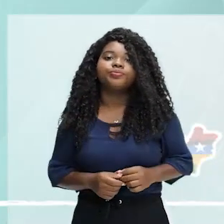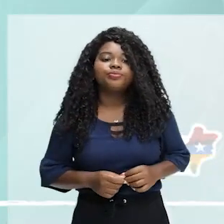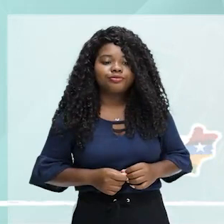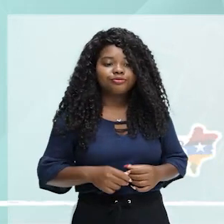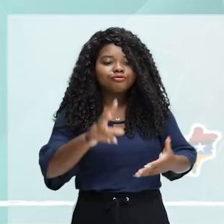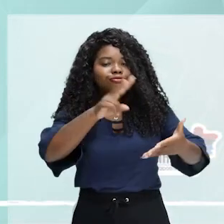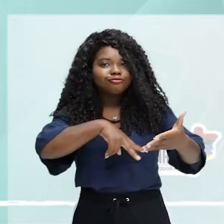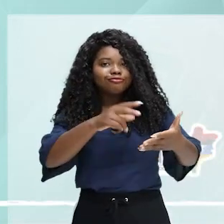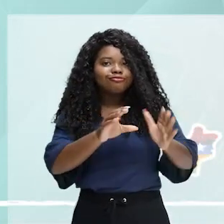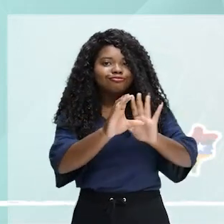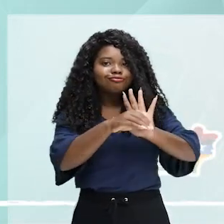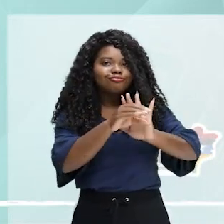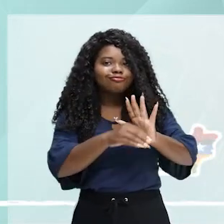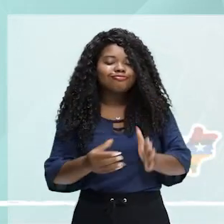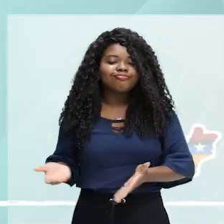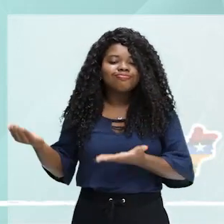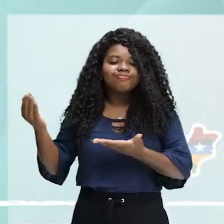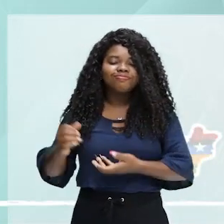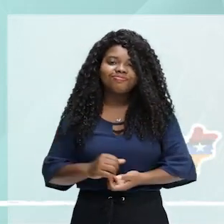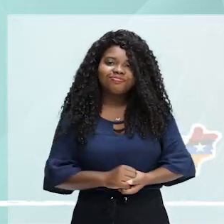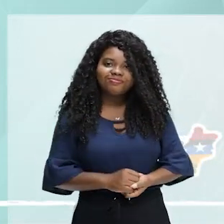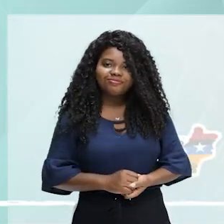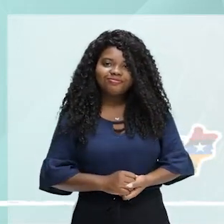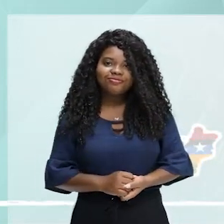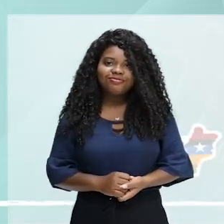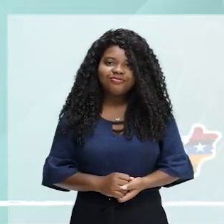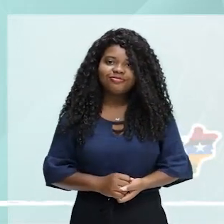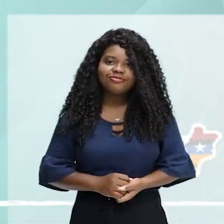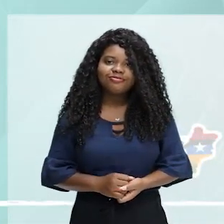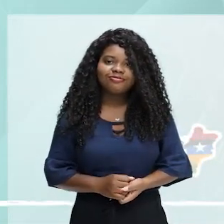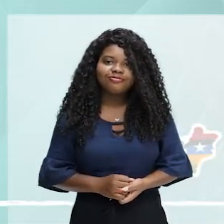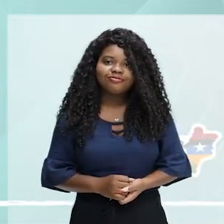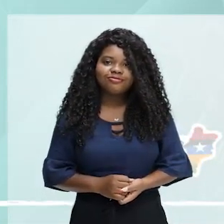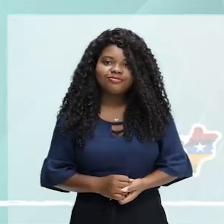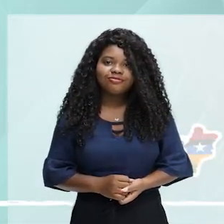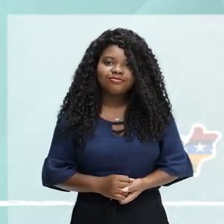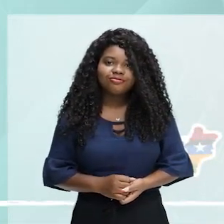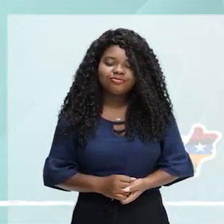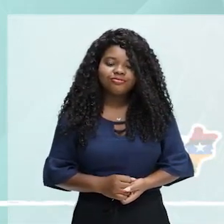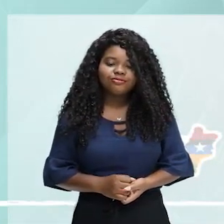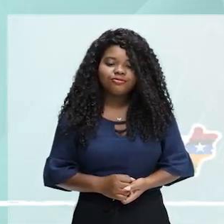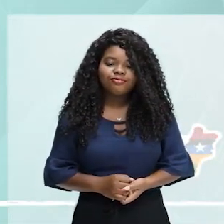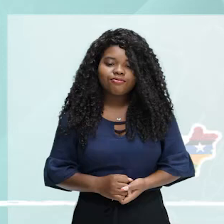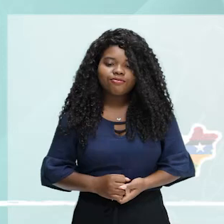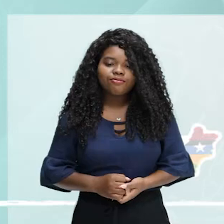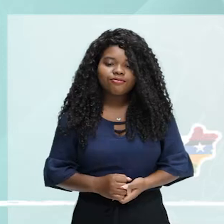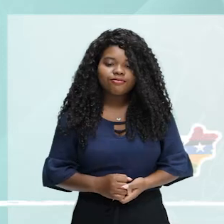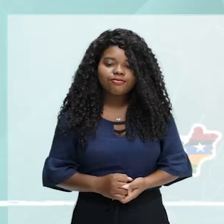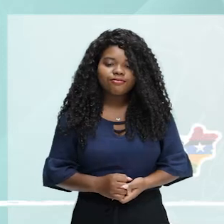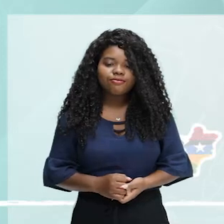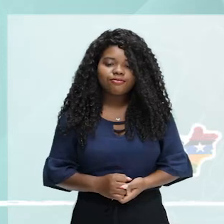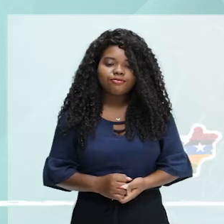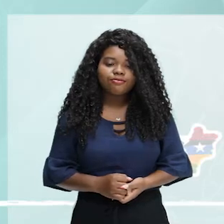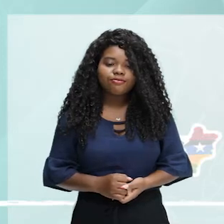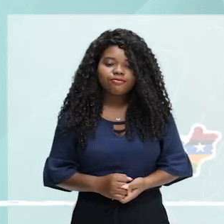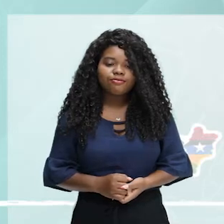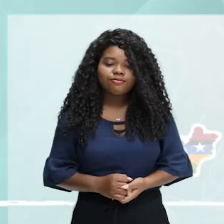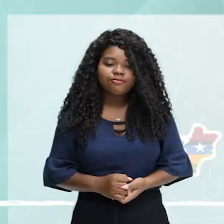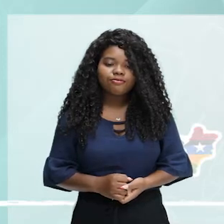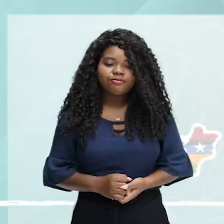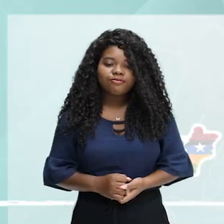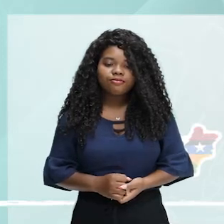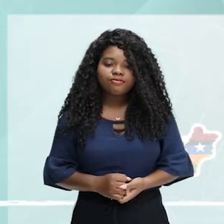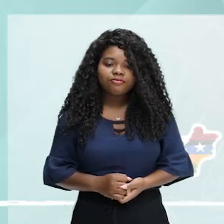período composto por subordinação é aquele formado por uma oração principal que sustenta os dados centrais do período